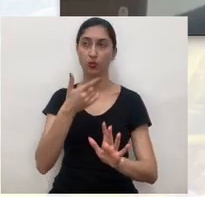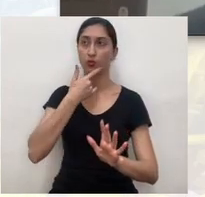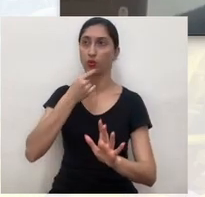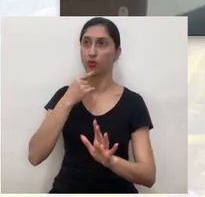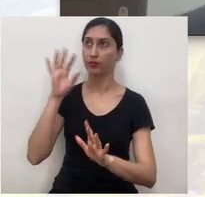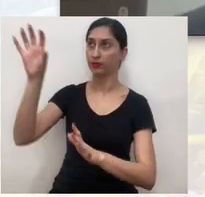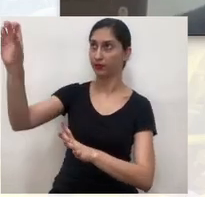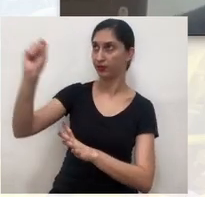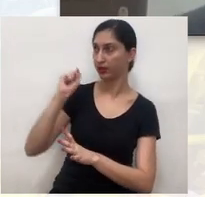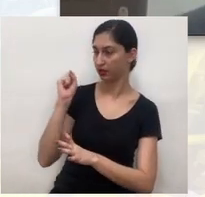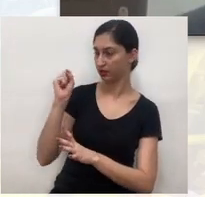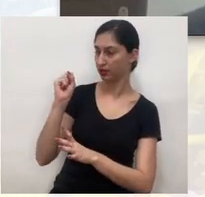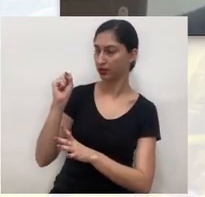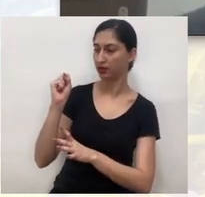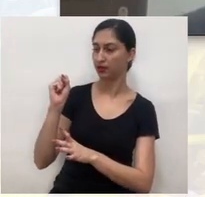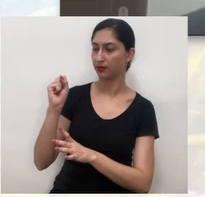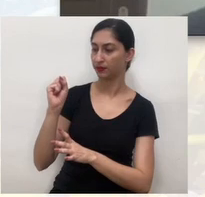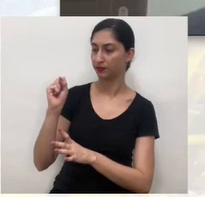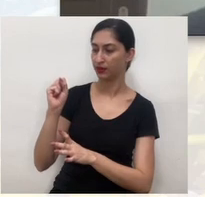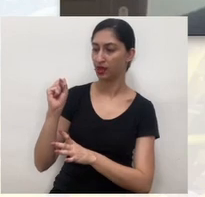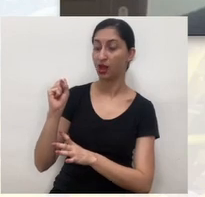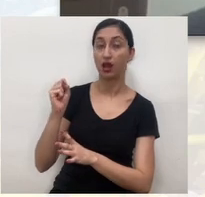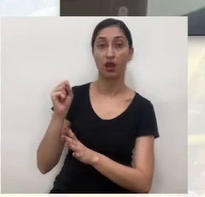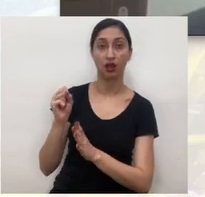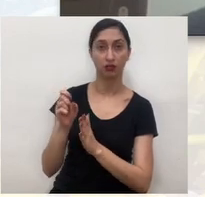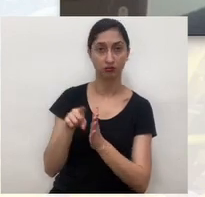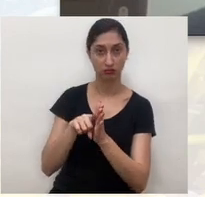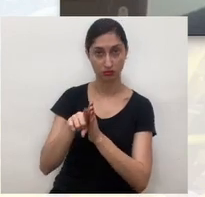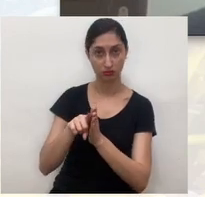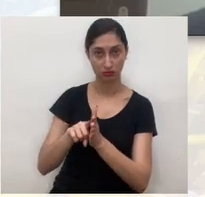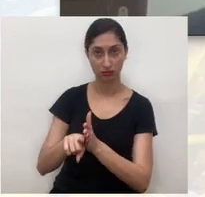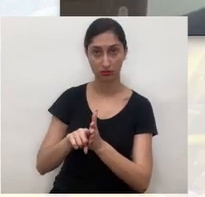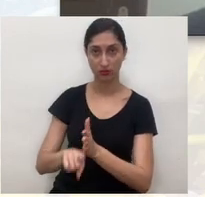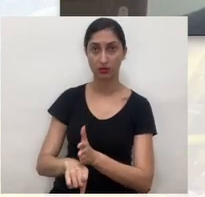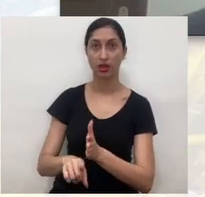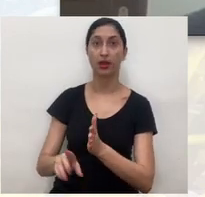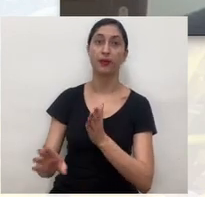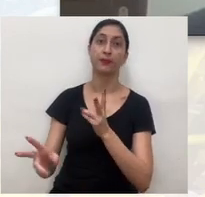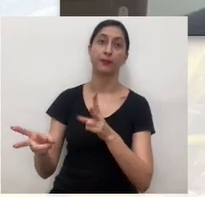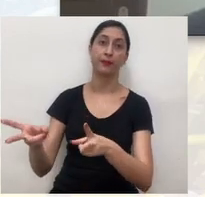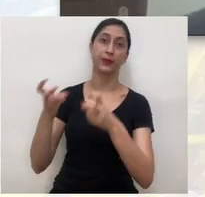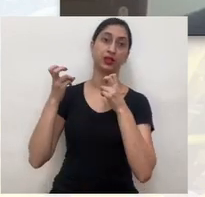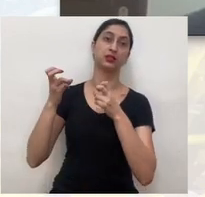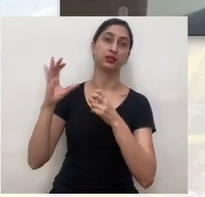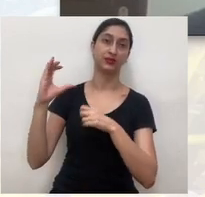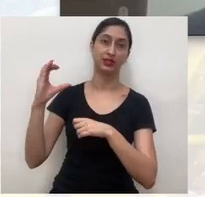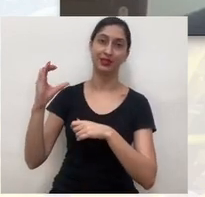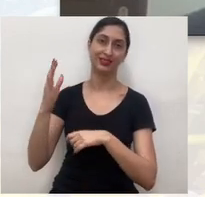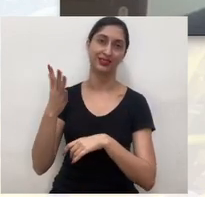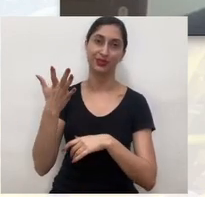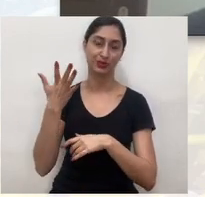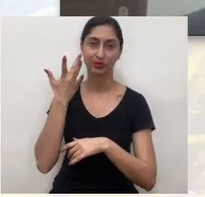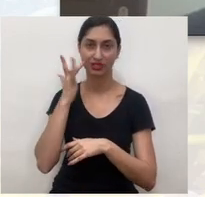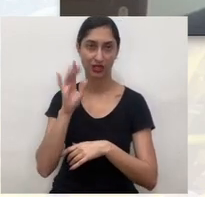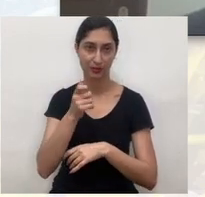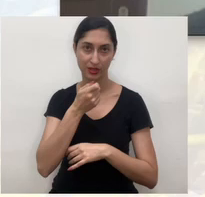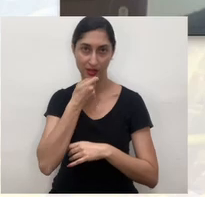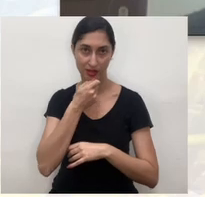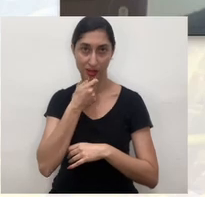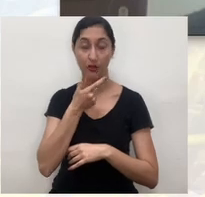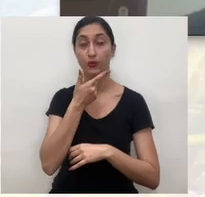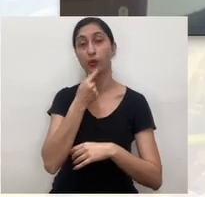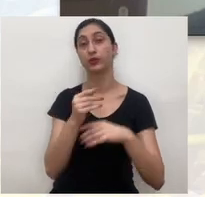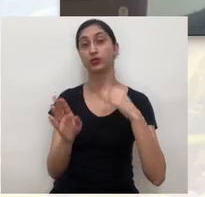ela era desconhecida da própria ciência. Então, são as plantas que ele descobriu.